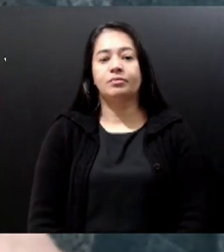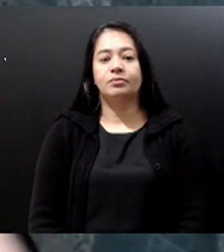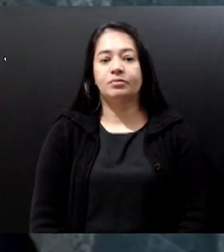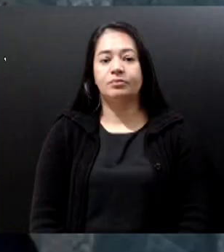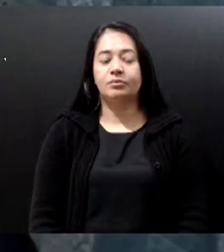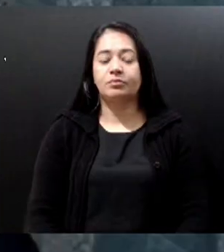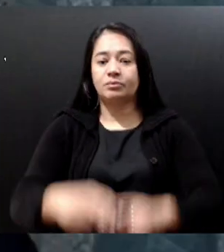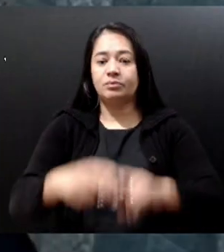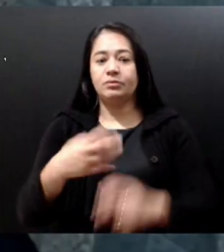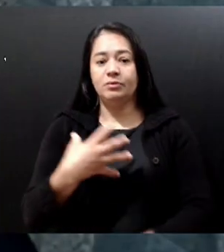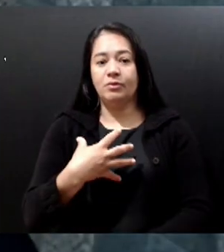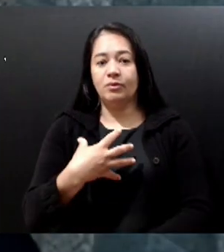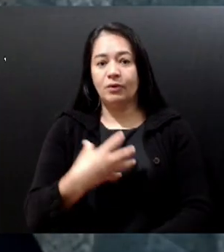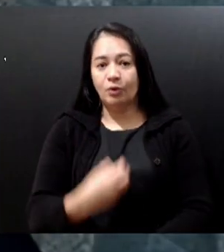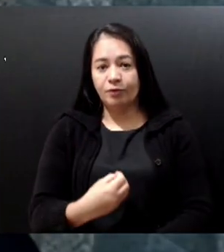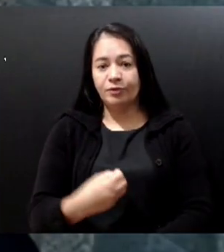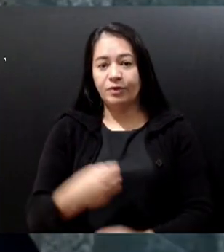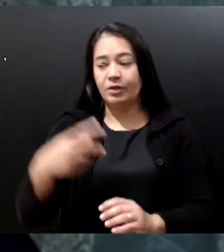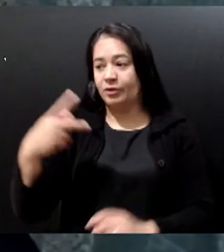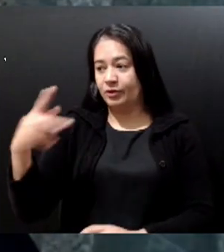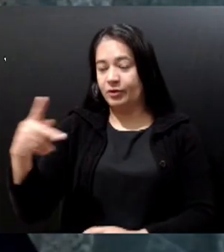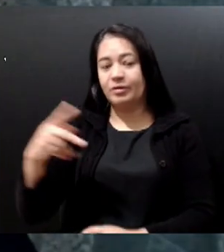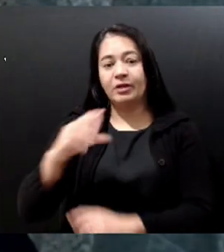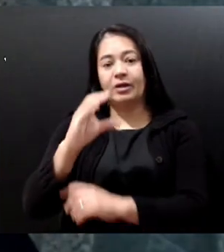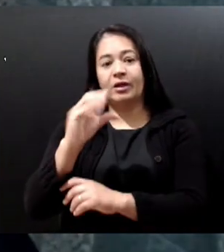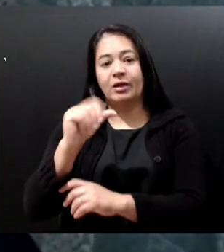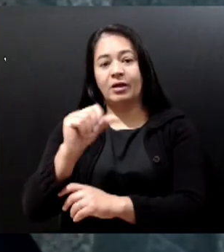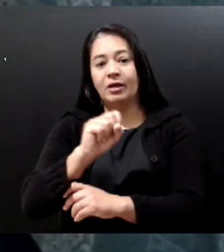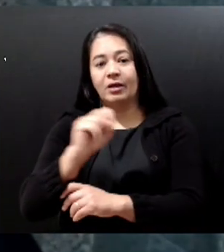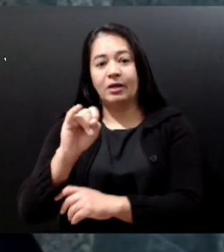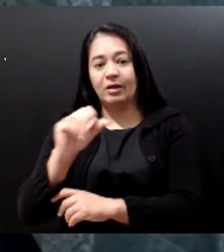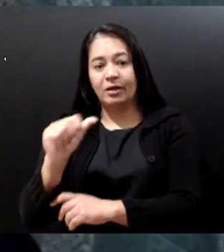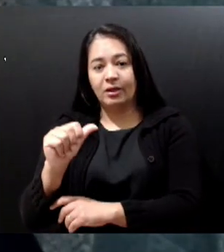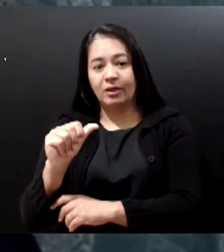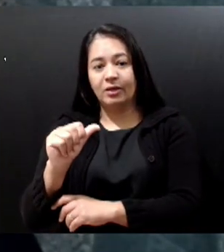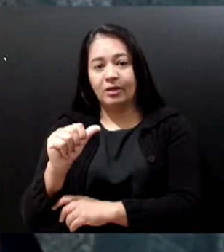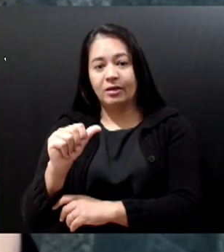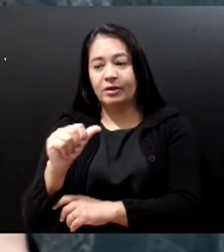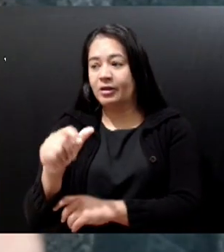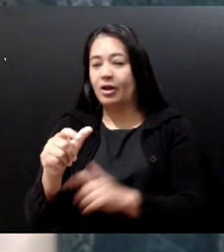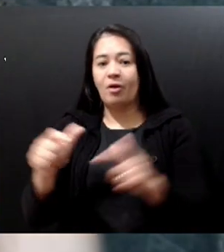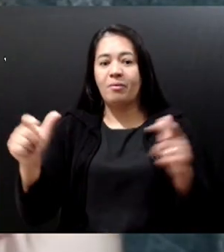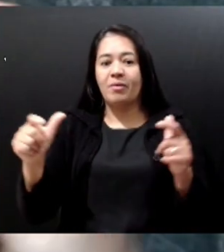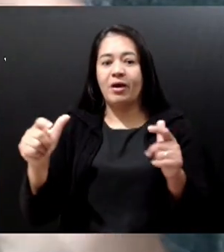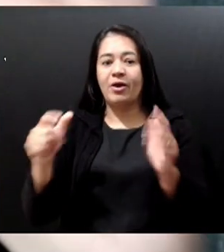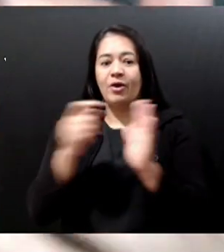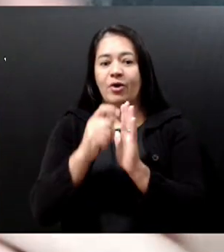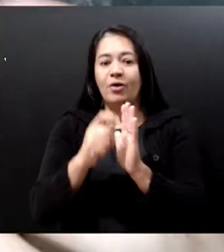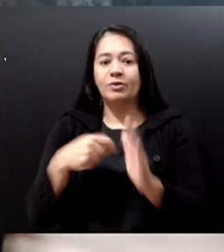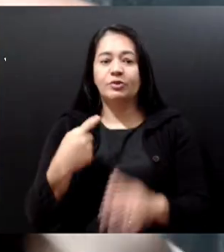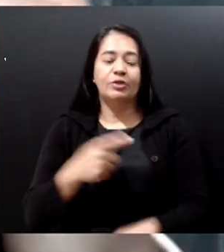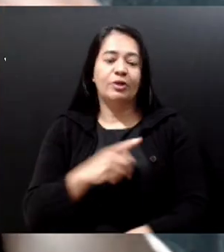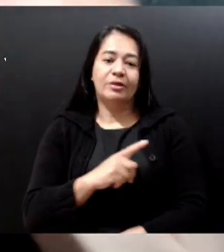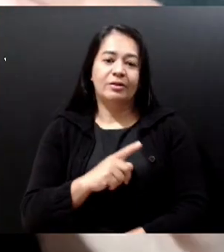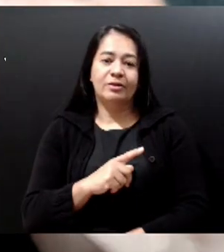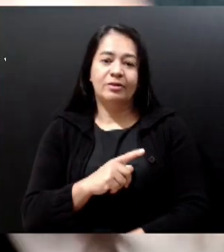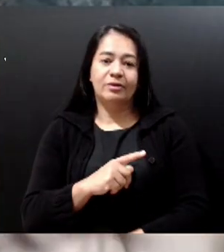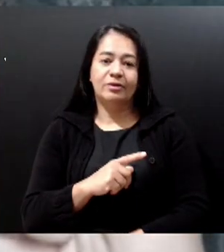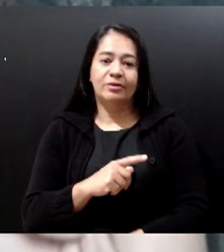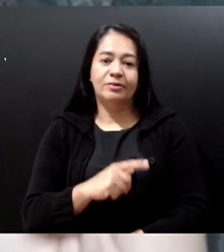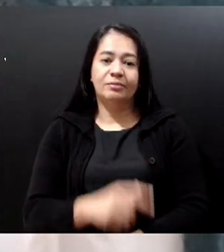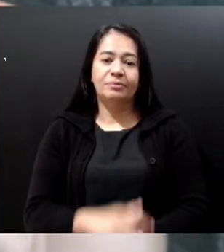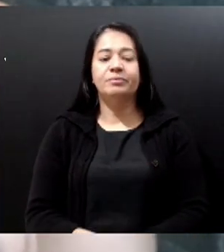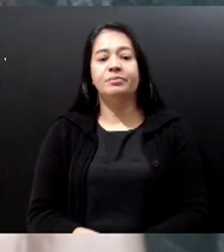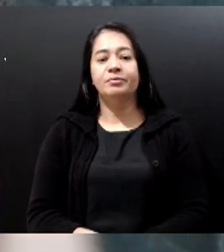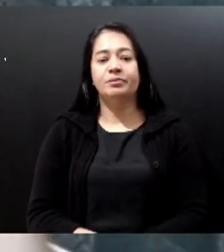e hoje é um dos maiores compositores e cantores que a gente tem, chama Chico Chico. Quem teve a oportunidade,